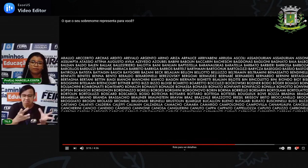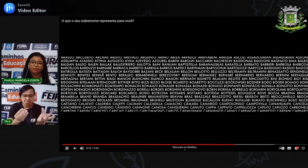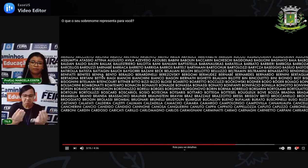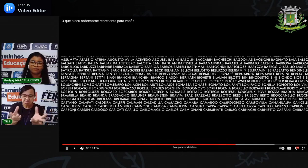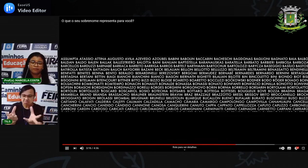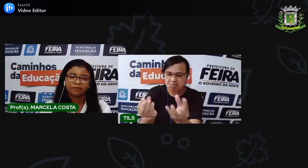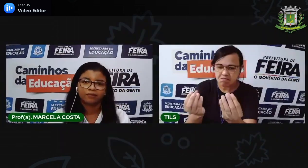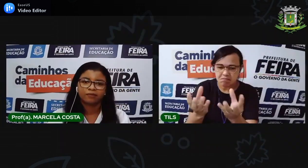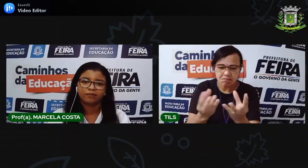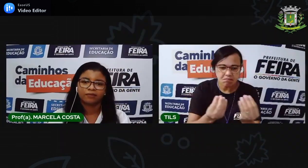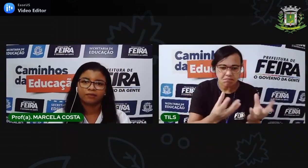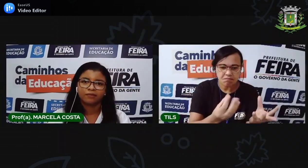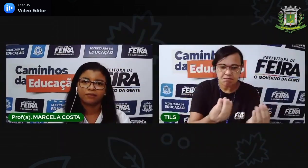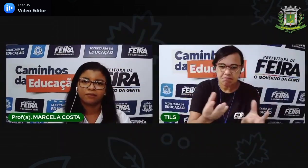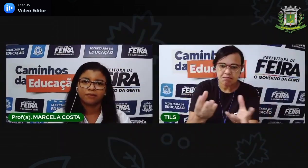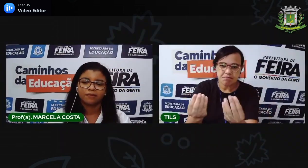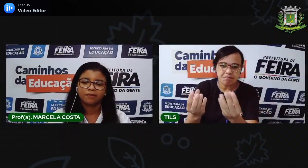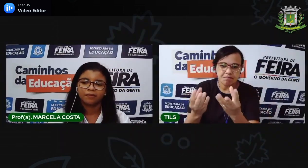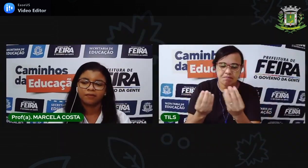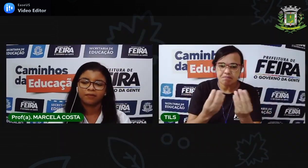O que é que será de nós?